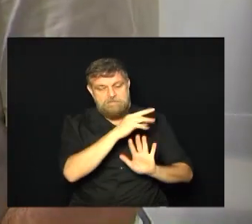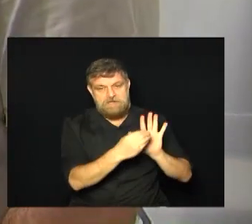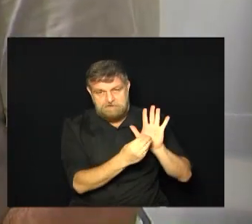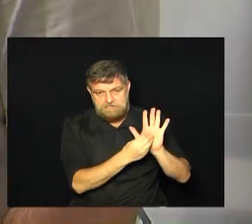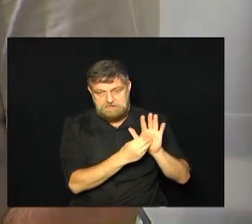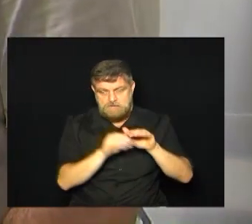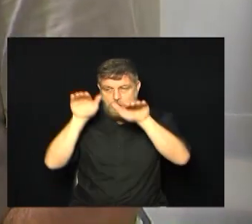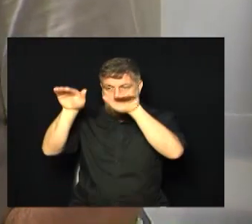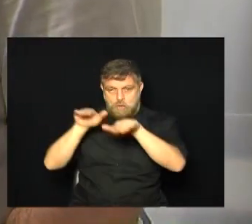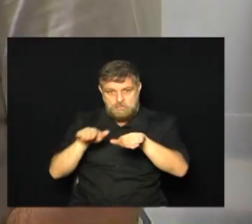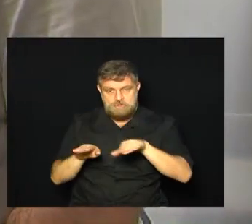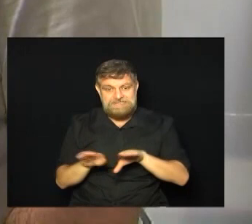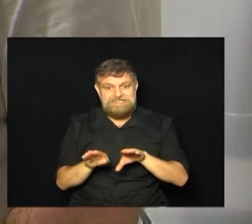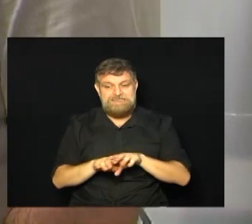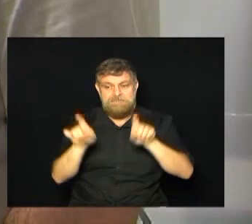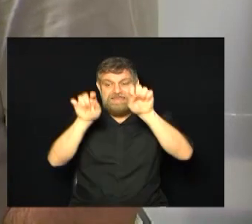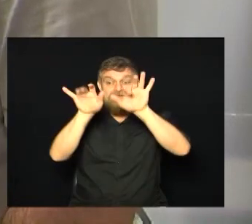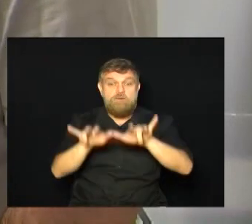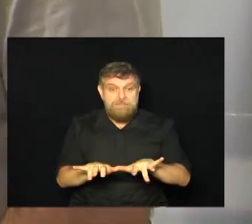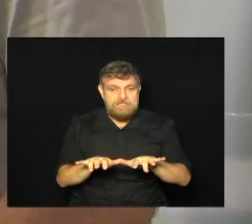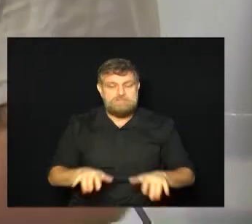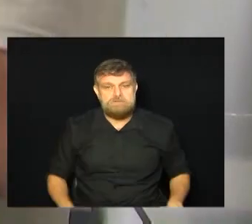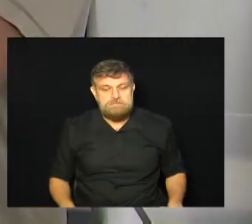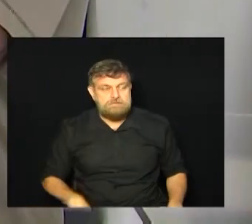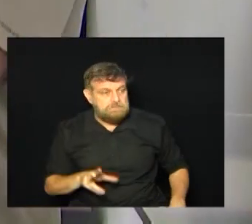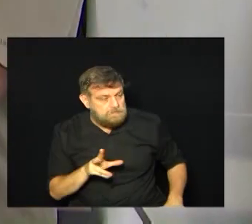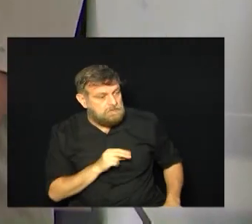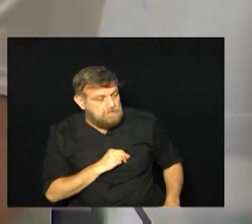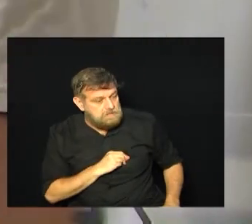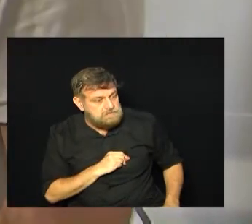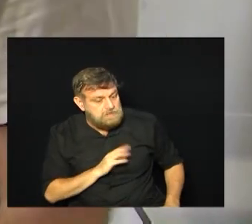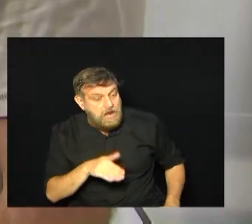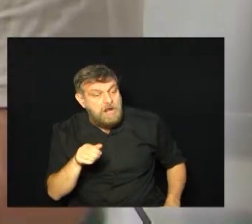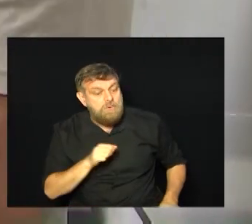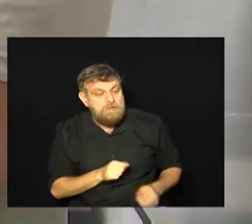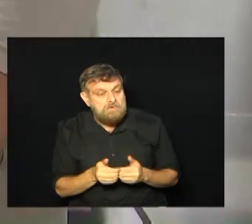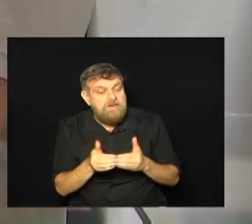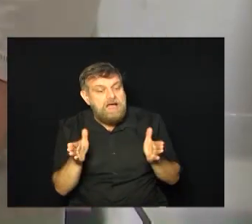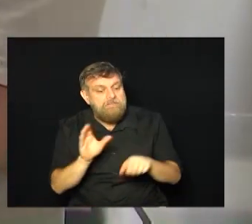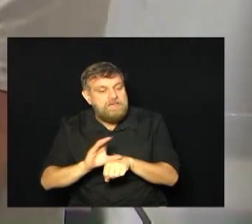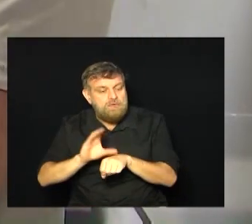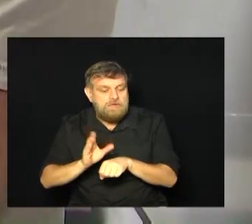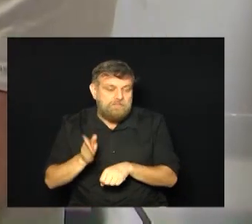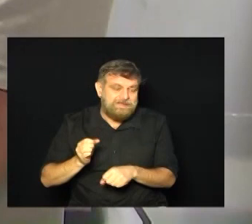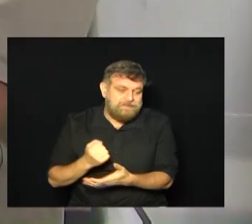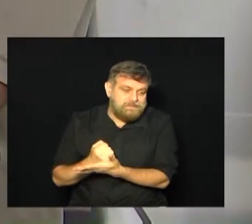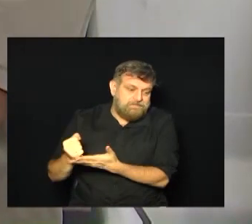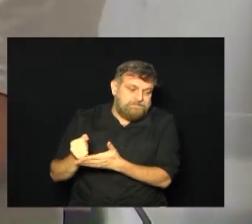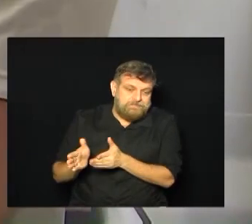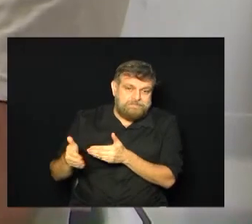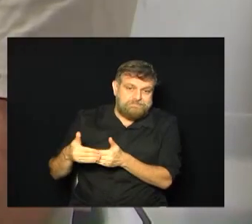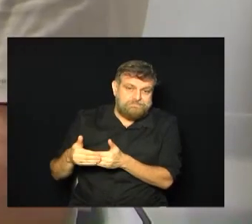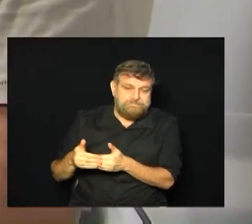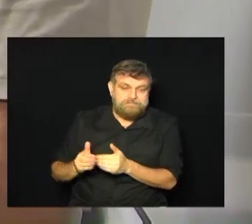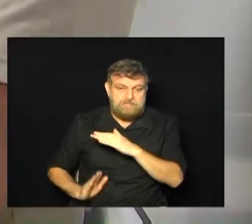ambiente, logística e informática. Puxa vida, e quando vão abrir novas vagas? Essas já estão encerradas, não é? As